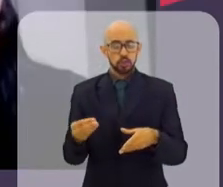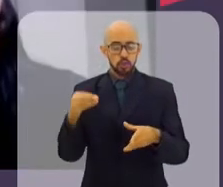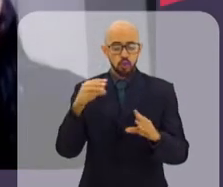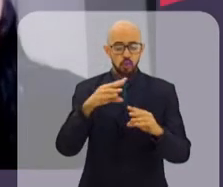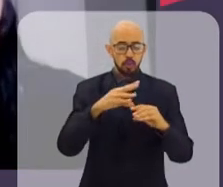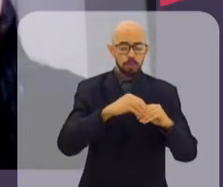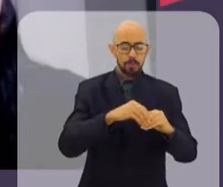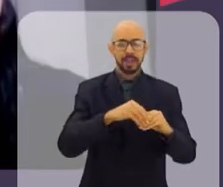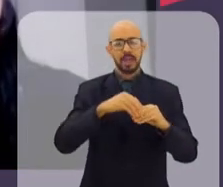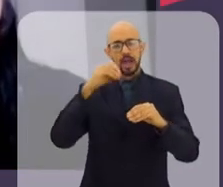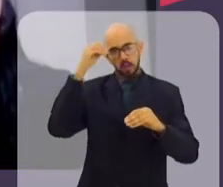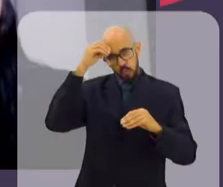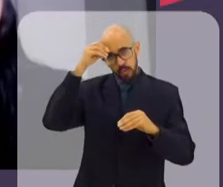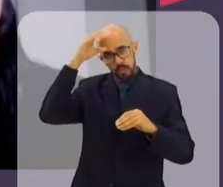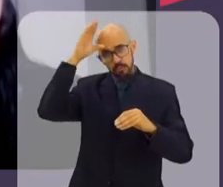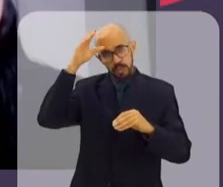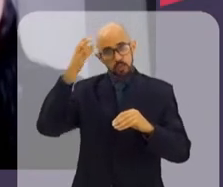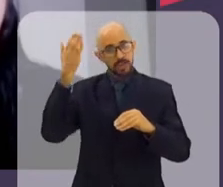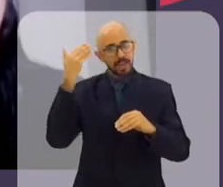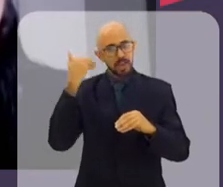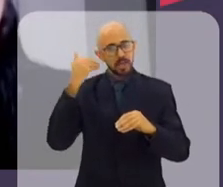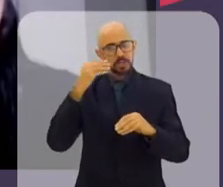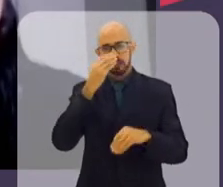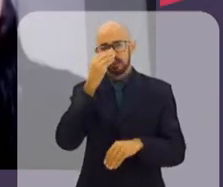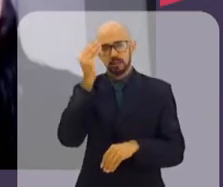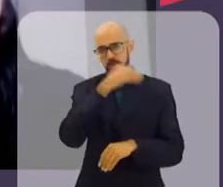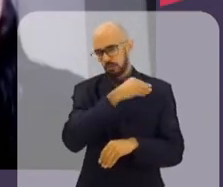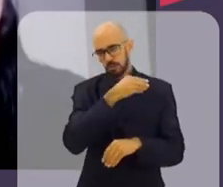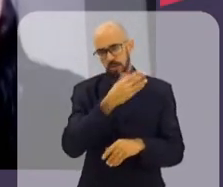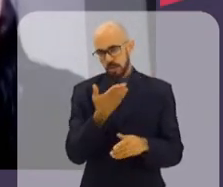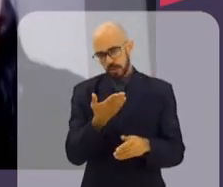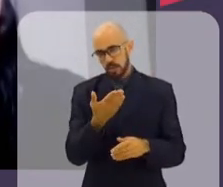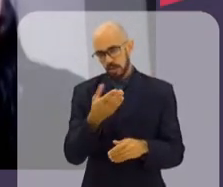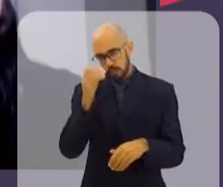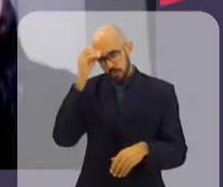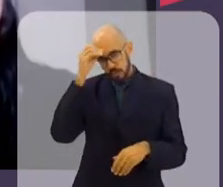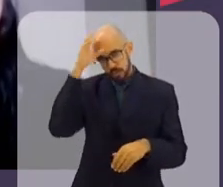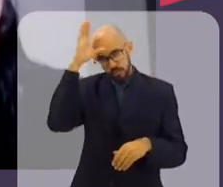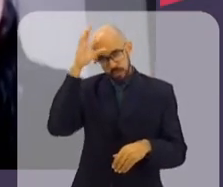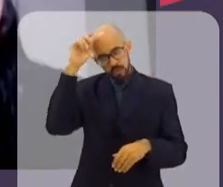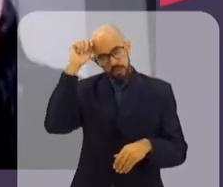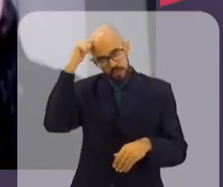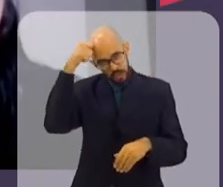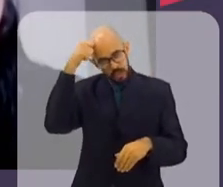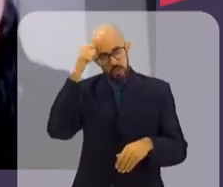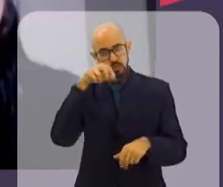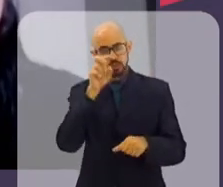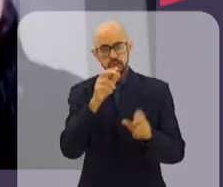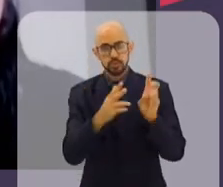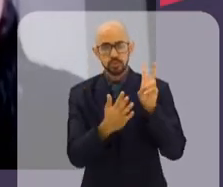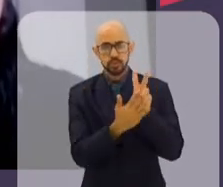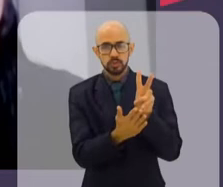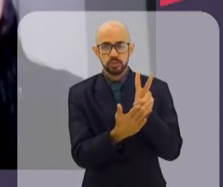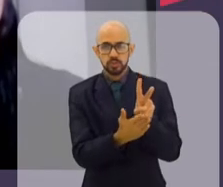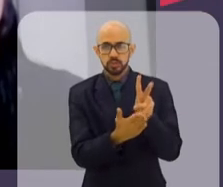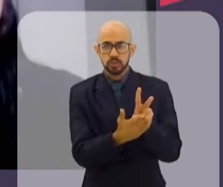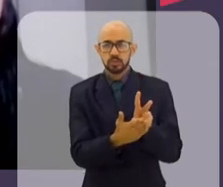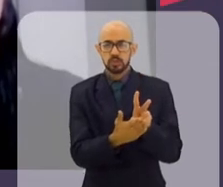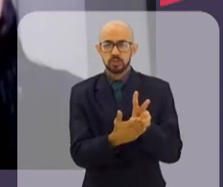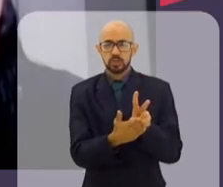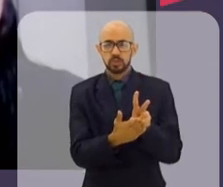eram vistos como menores, conforme a Andrea bem disse: saberes negros, saberes indígenas, saberes populares.